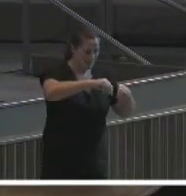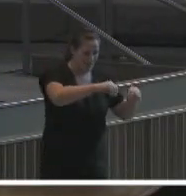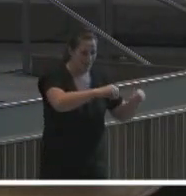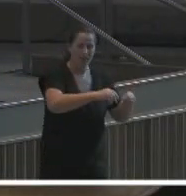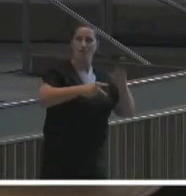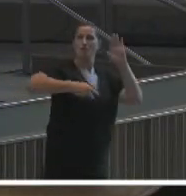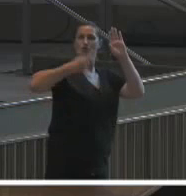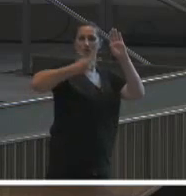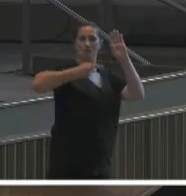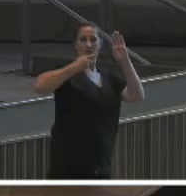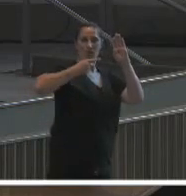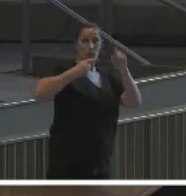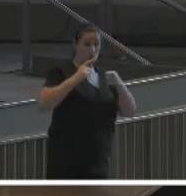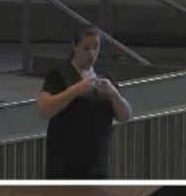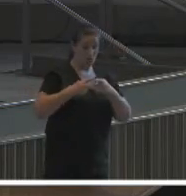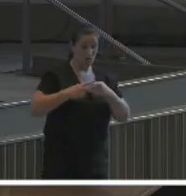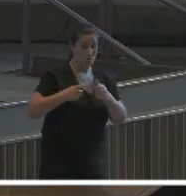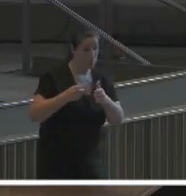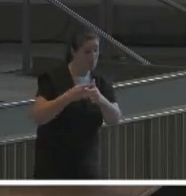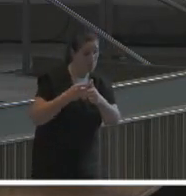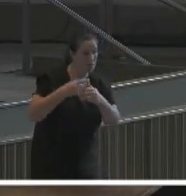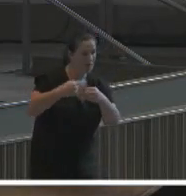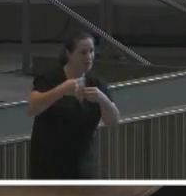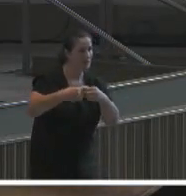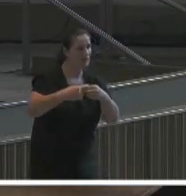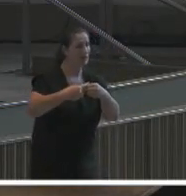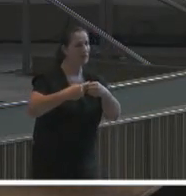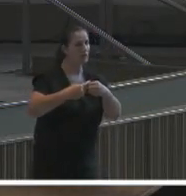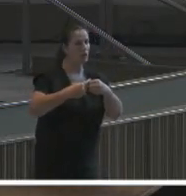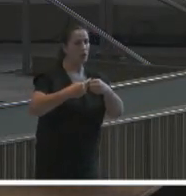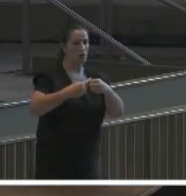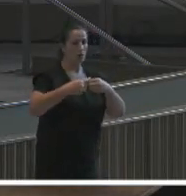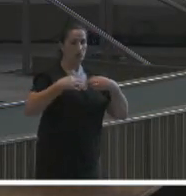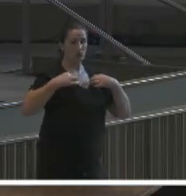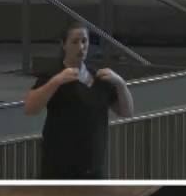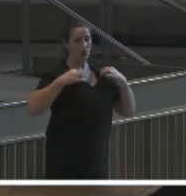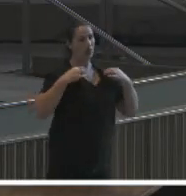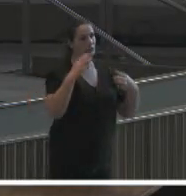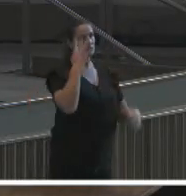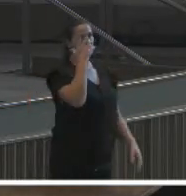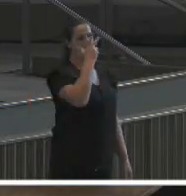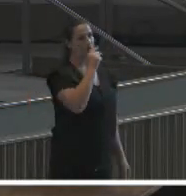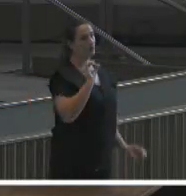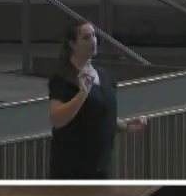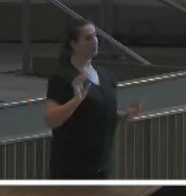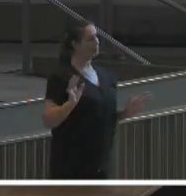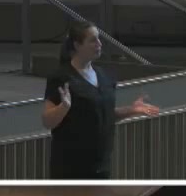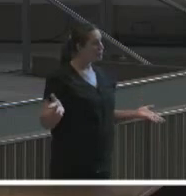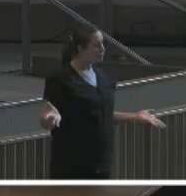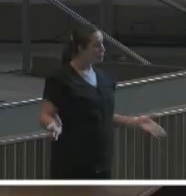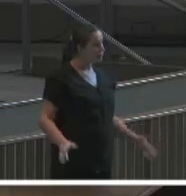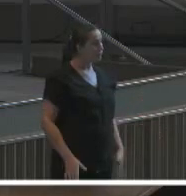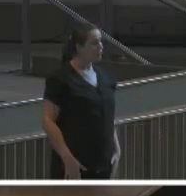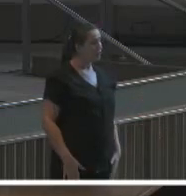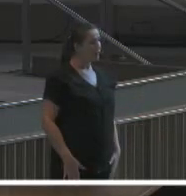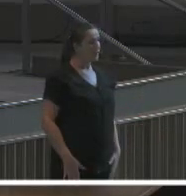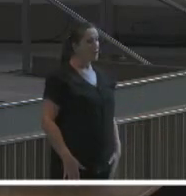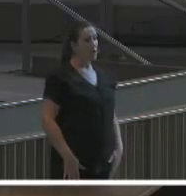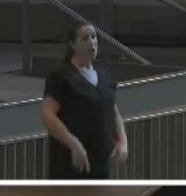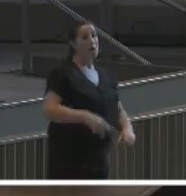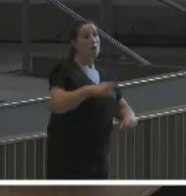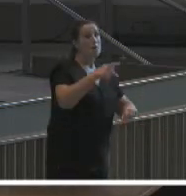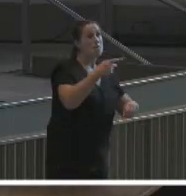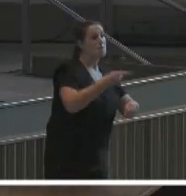cidade, por uma roupa bonita. por prata ou